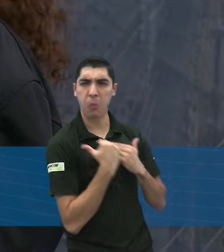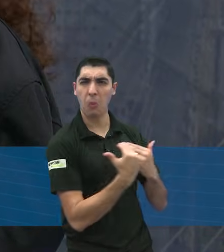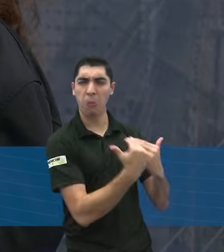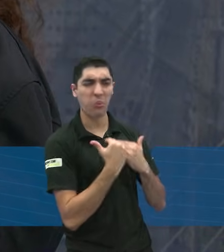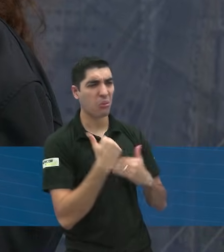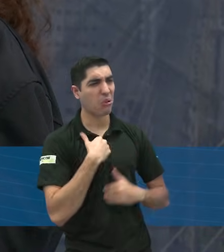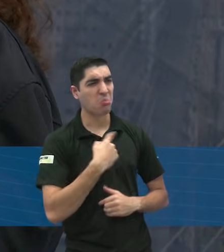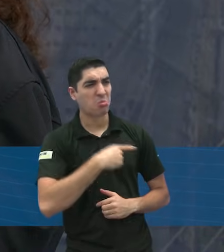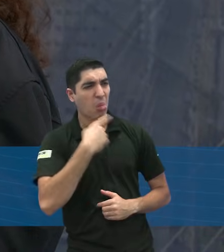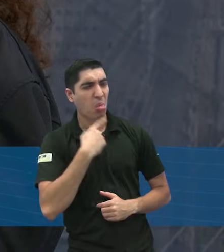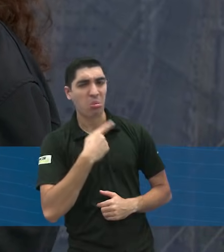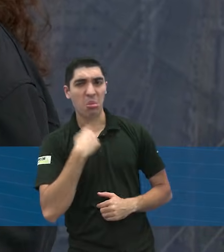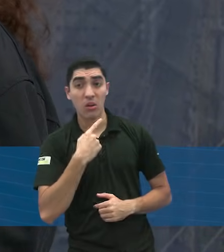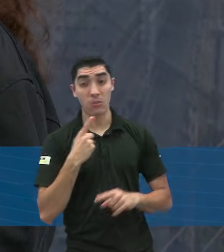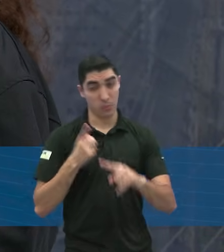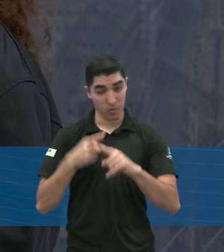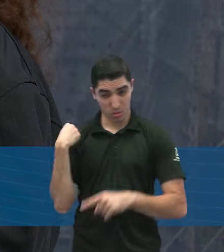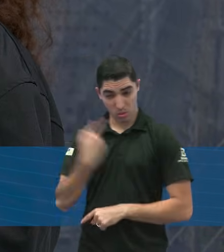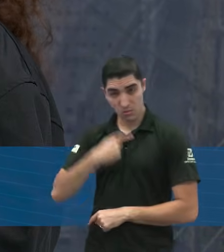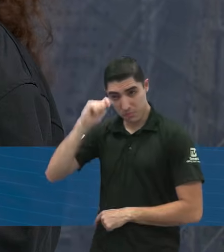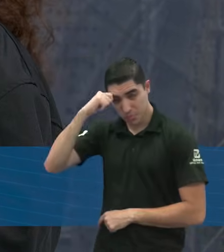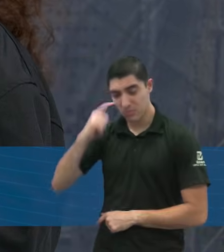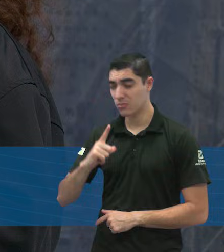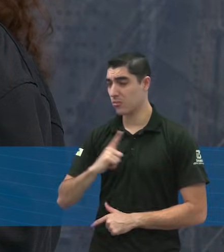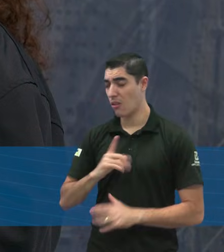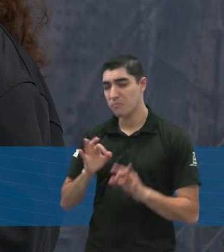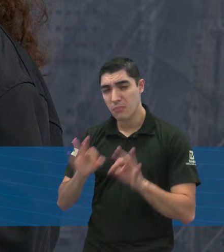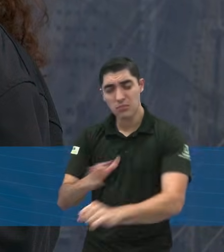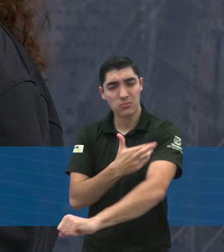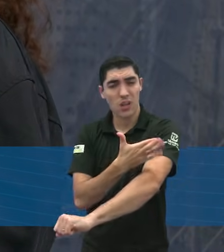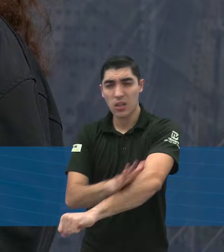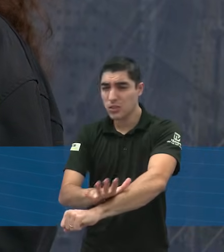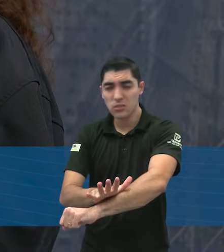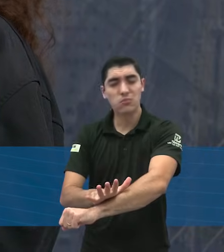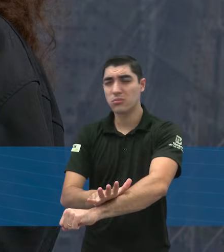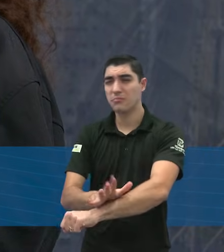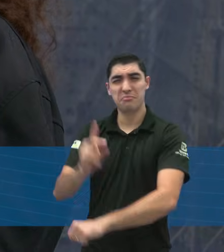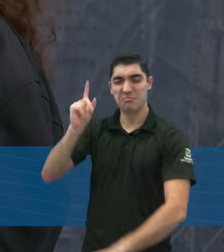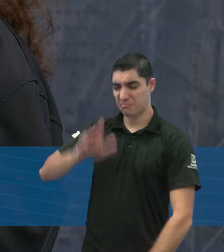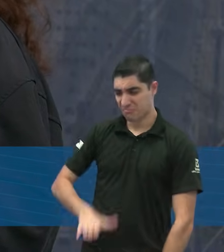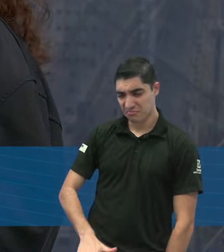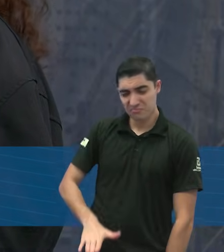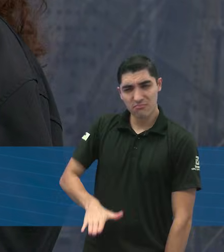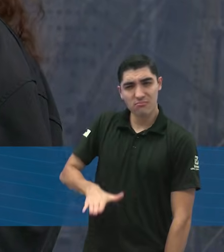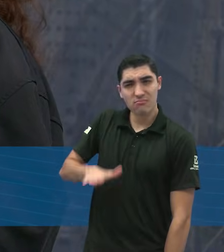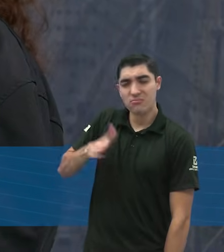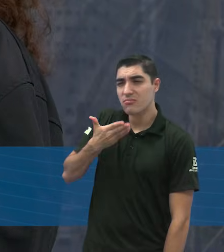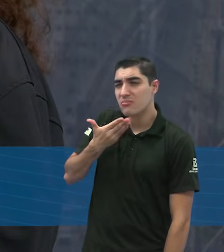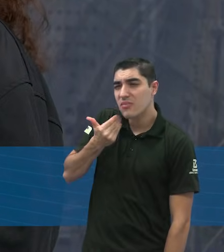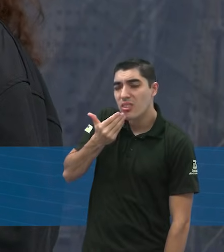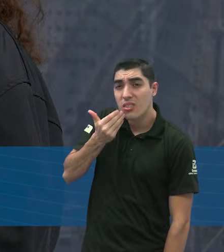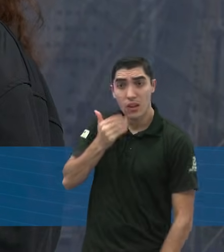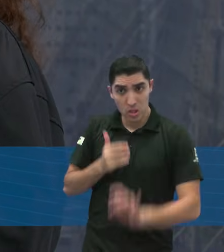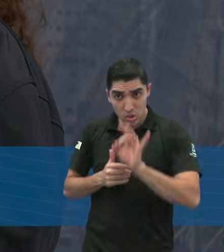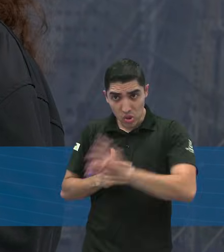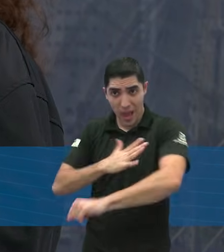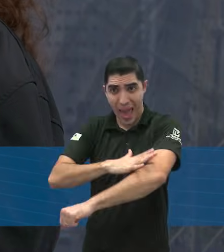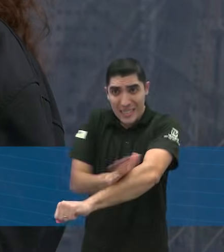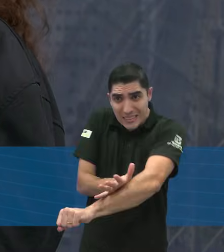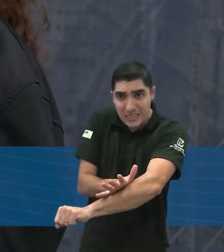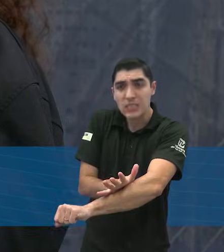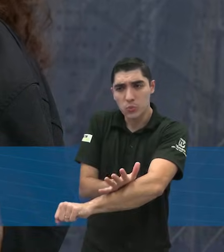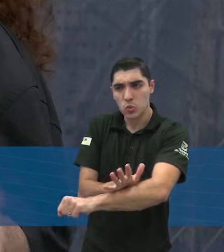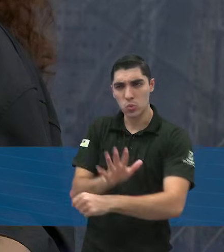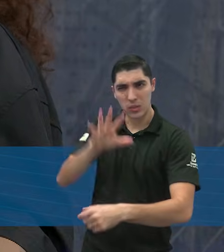disse, a gente vive desde muito cedo a questão do racismo estrutural. Ele está ligado a gente, não só o racismo estrutural,